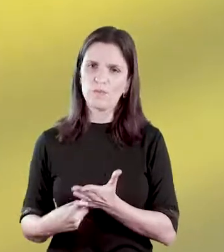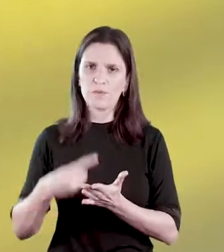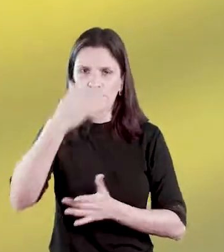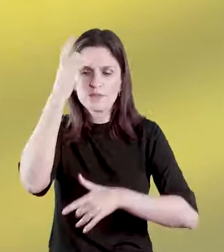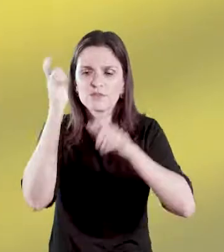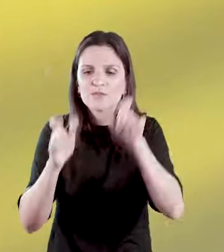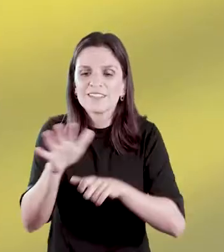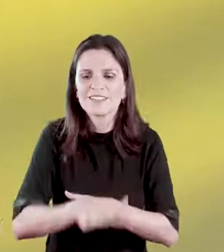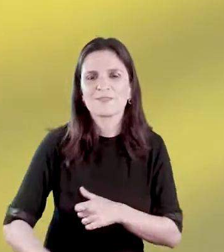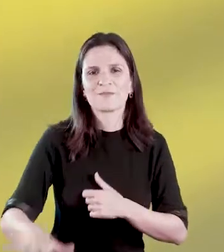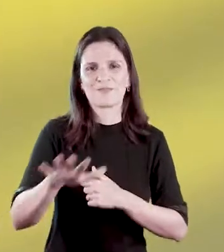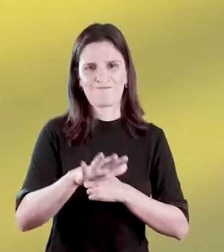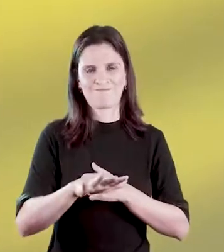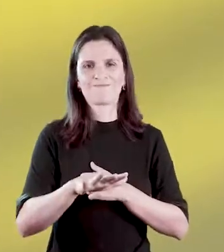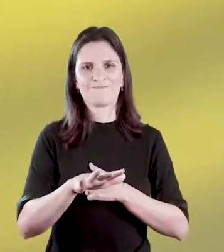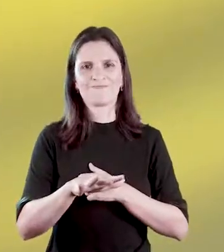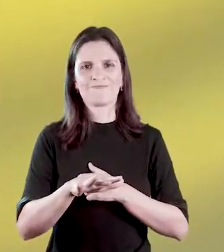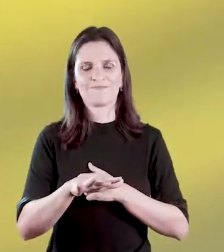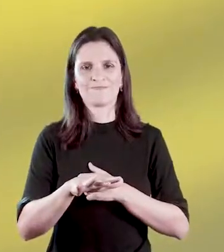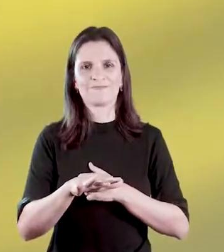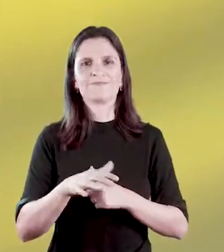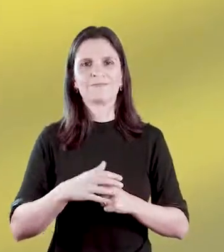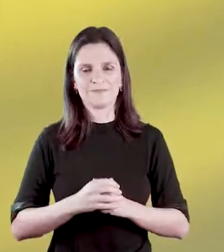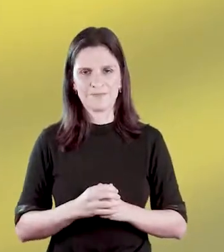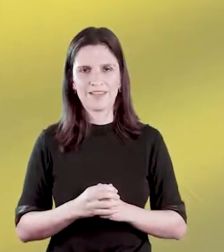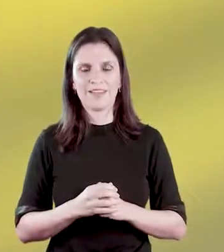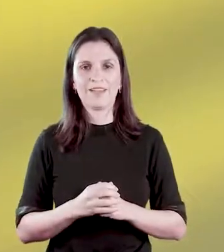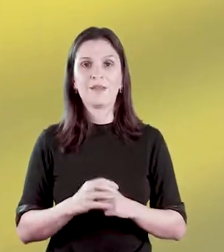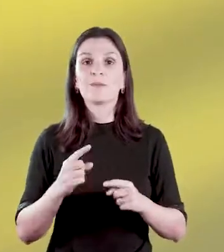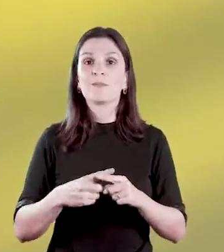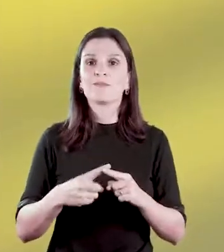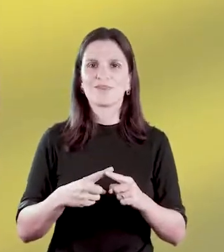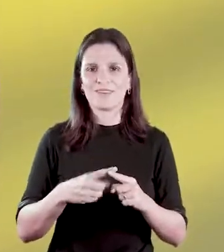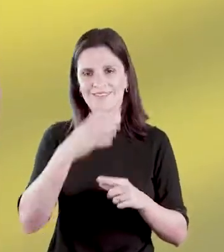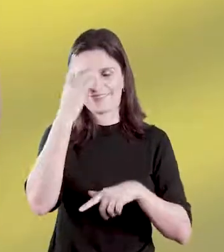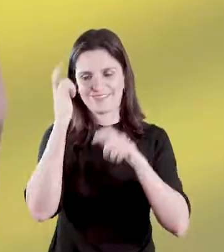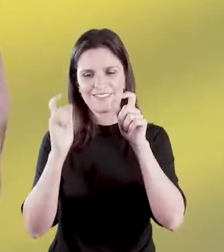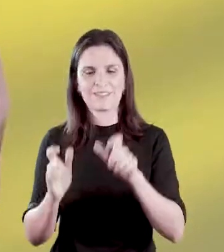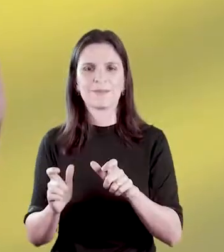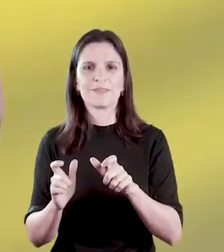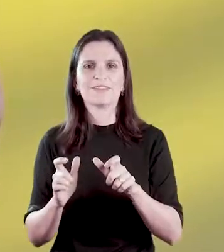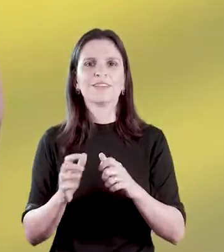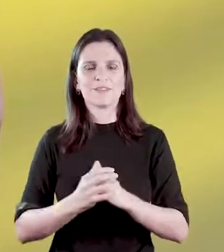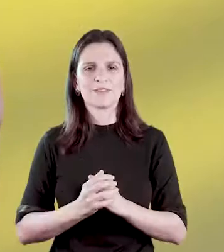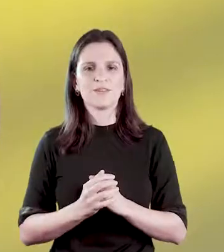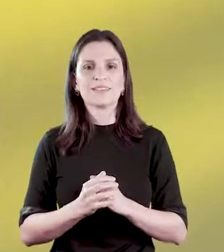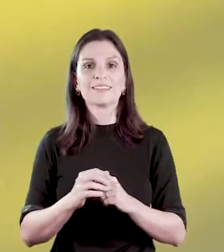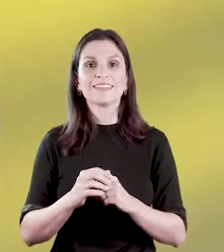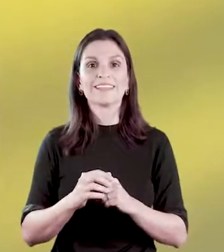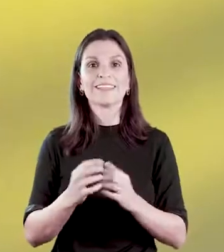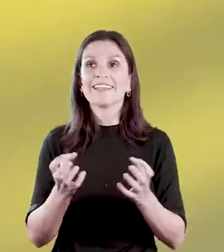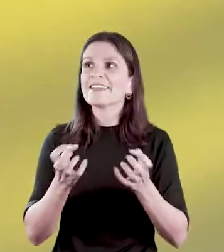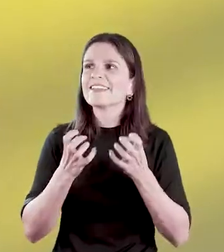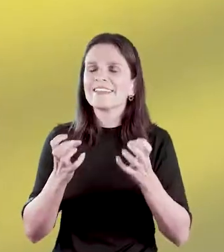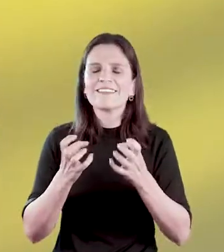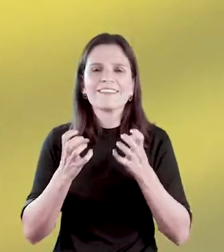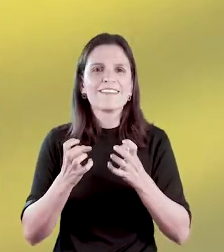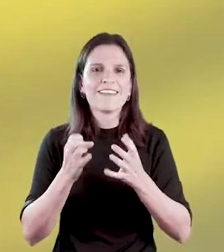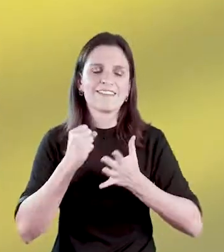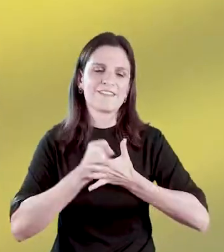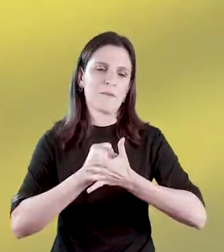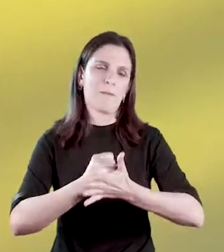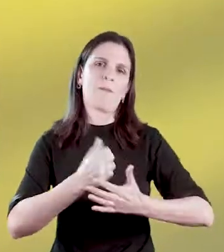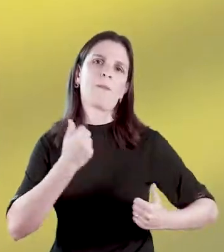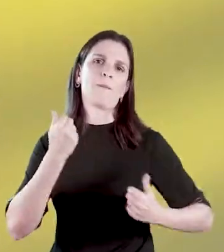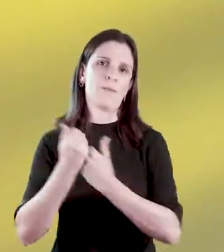tá aqueles aquela situação que as pessoas te deram quero mandar então pode esperar de mim o vereador continua atuante